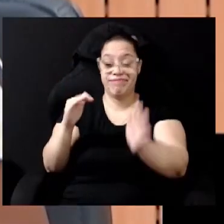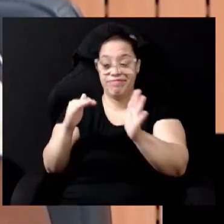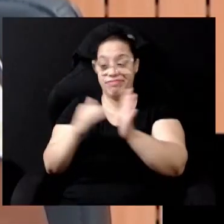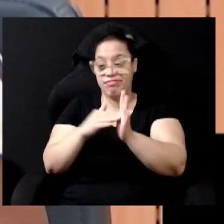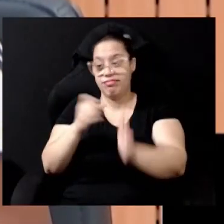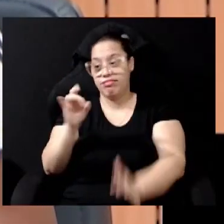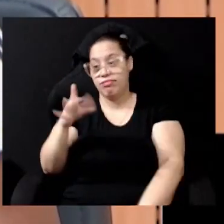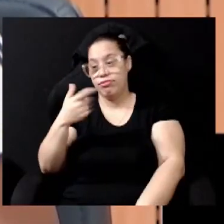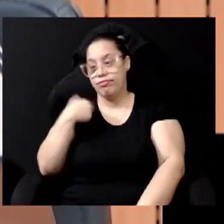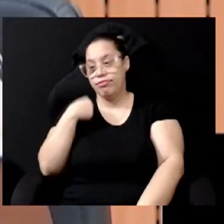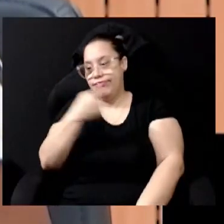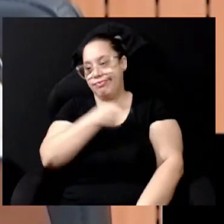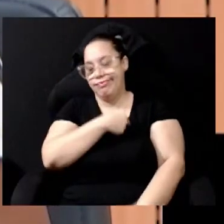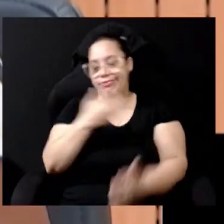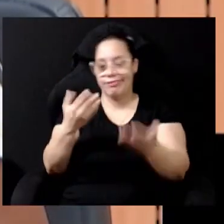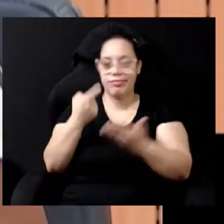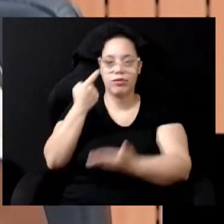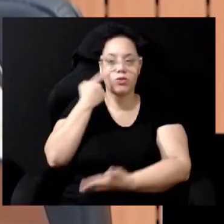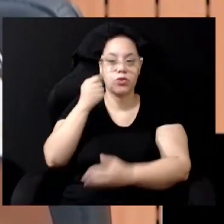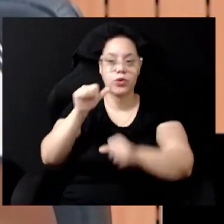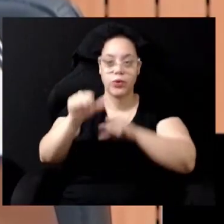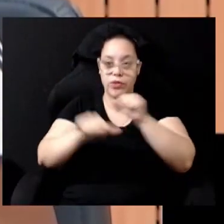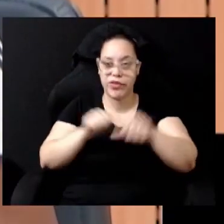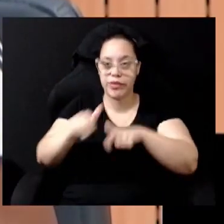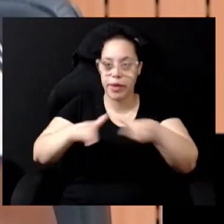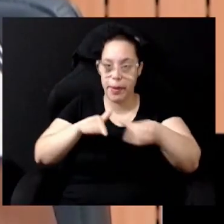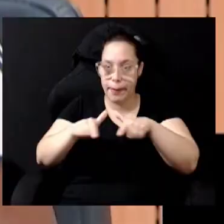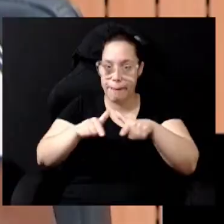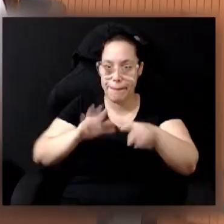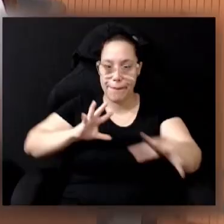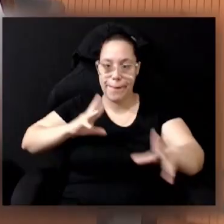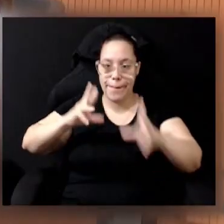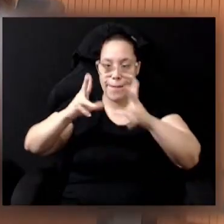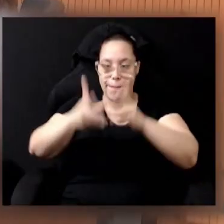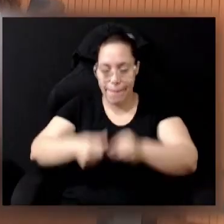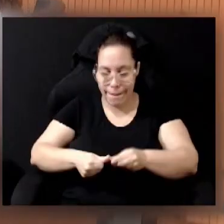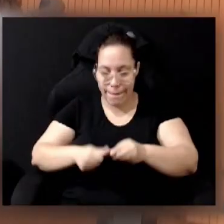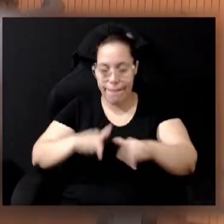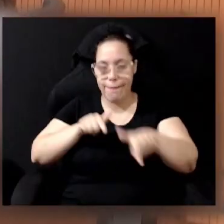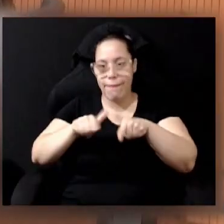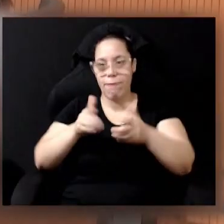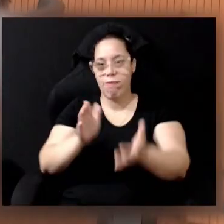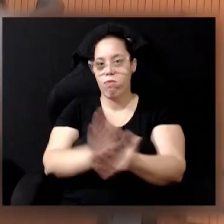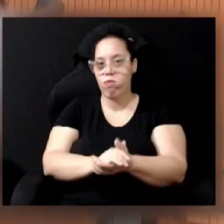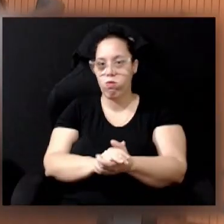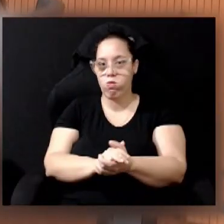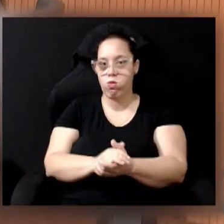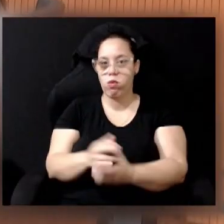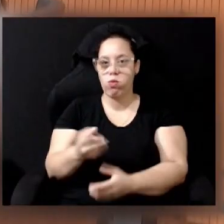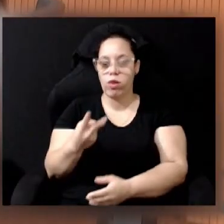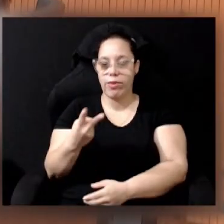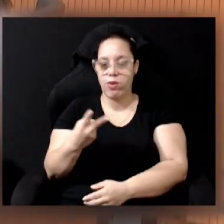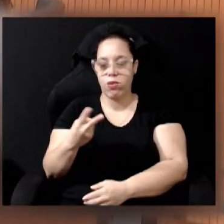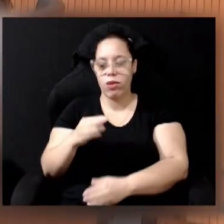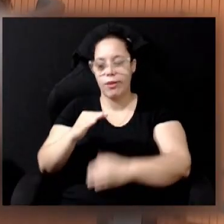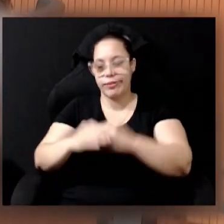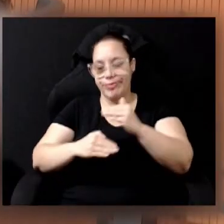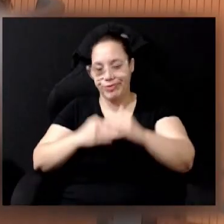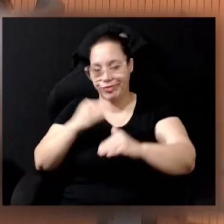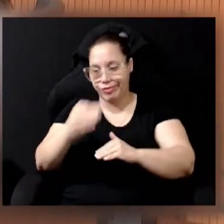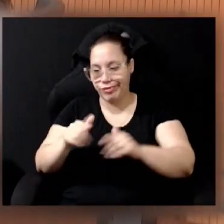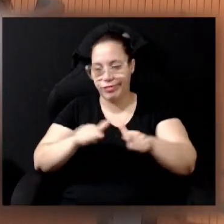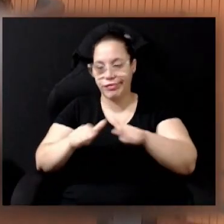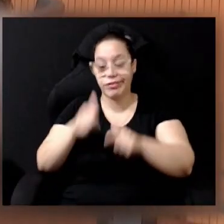hoje a gente vê que a mudança trabalhista atingiu todos os trabalhadores. A dupla jornada de trabalho realizada pelas